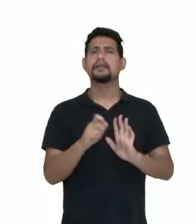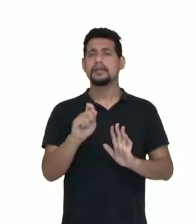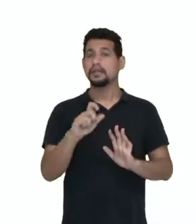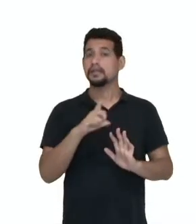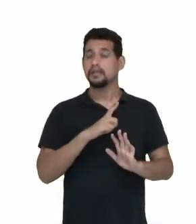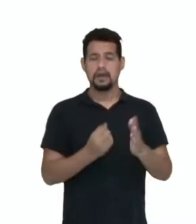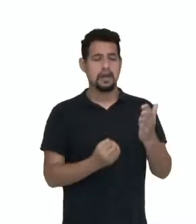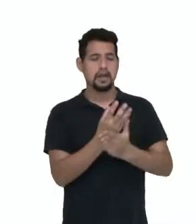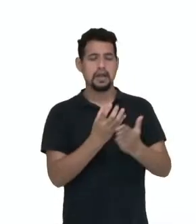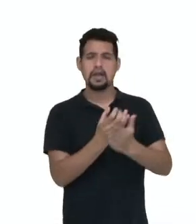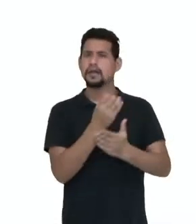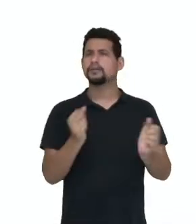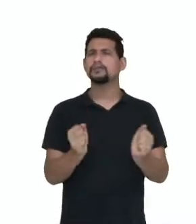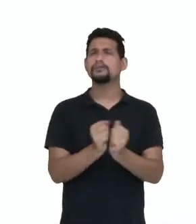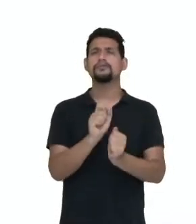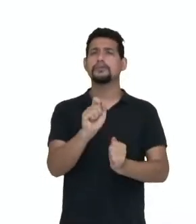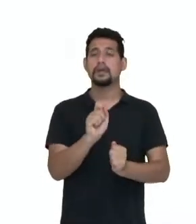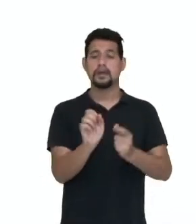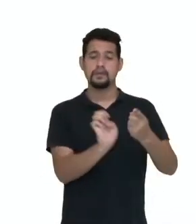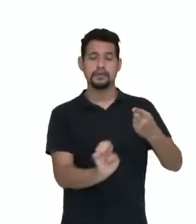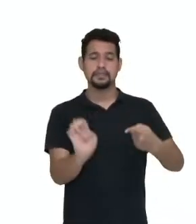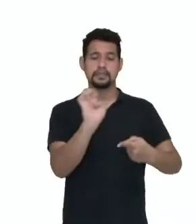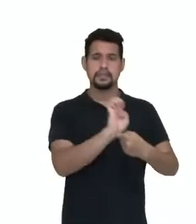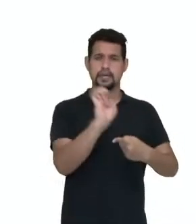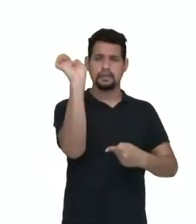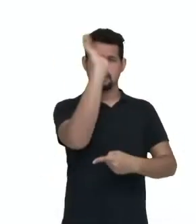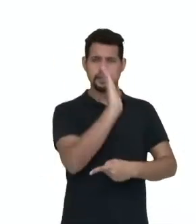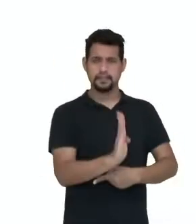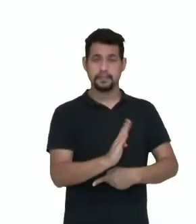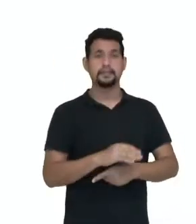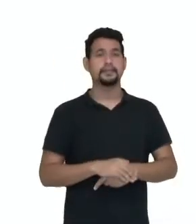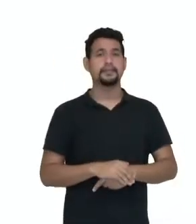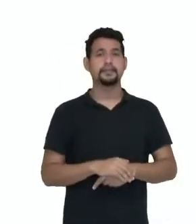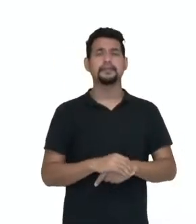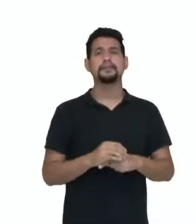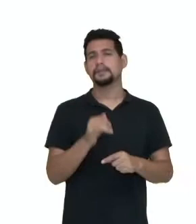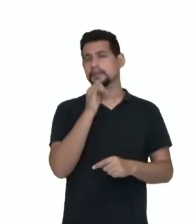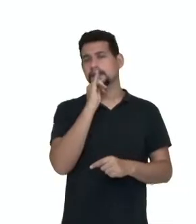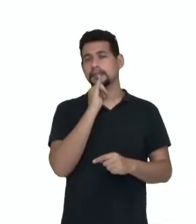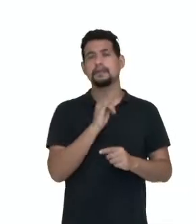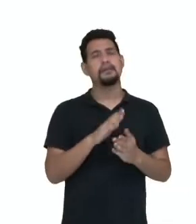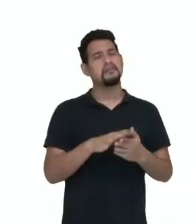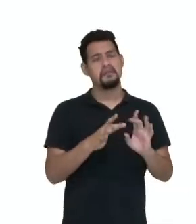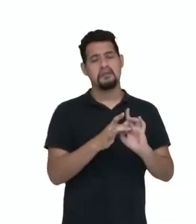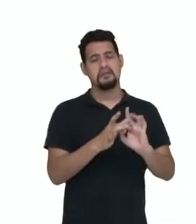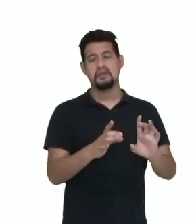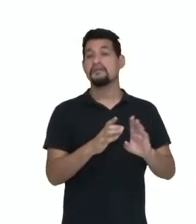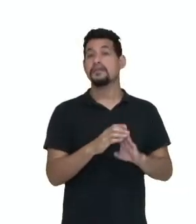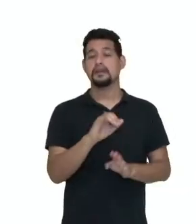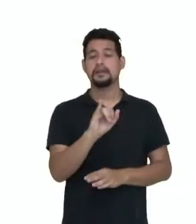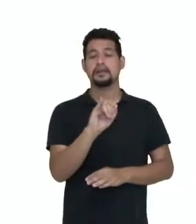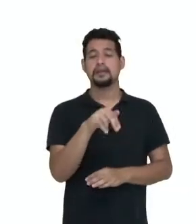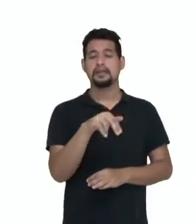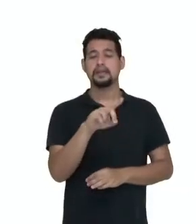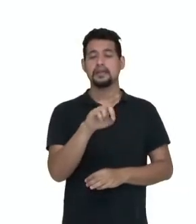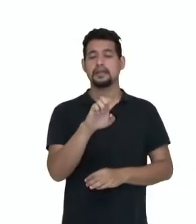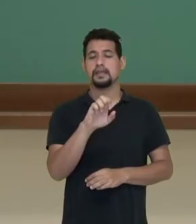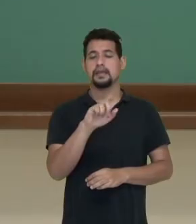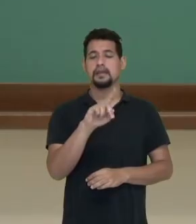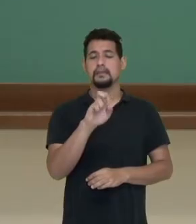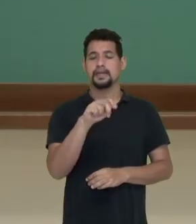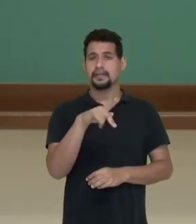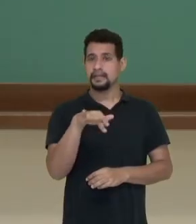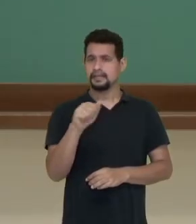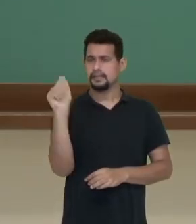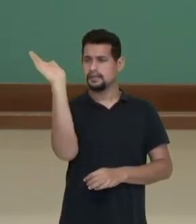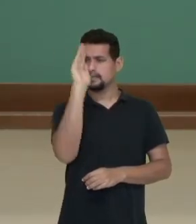é criado junto com o próprio Estado brasileiro. Então, junto com a própria independência do Brasil, que aconteceu em